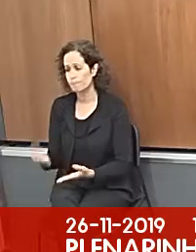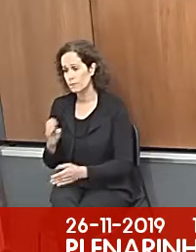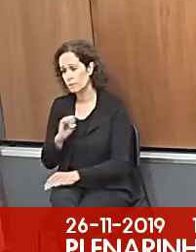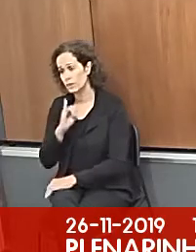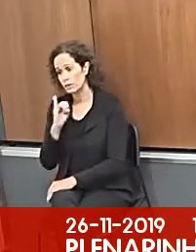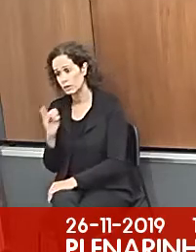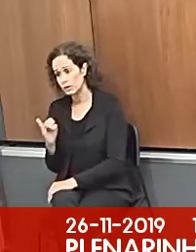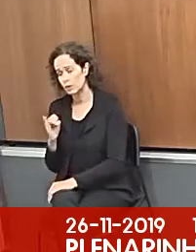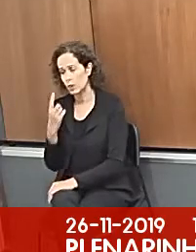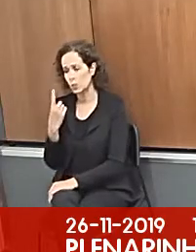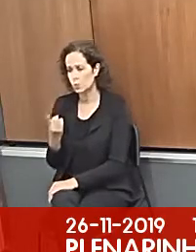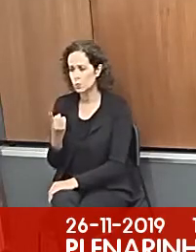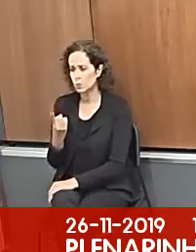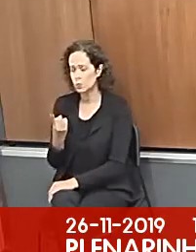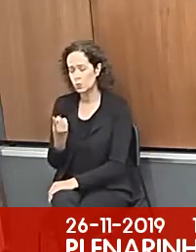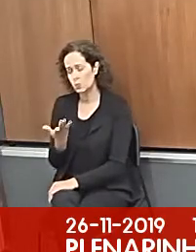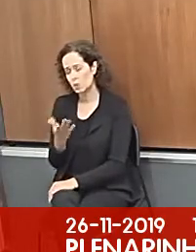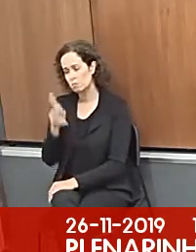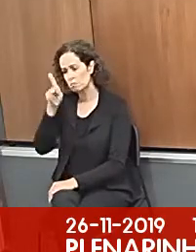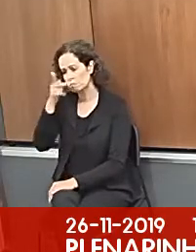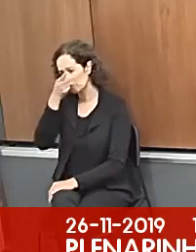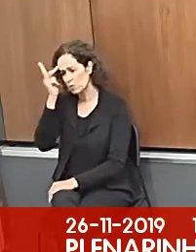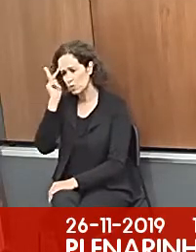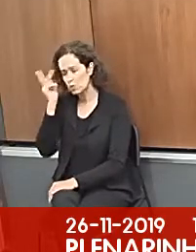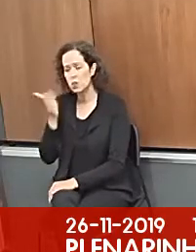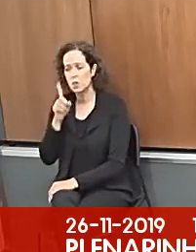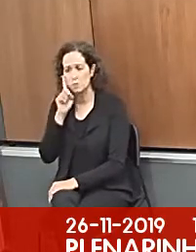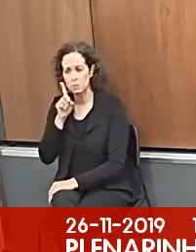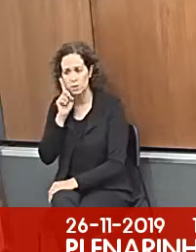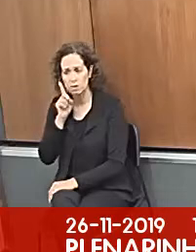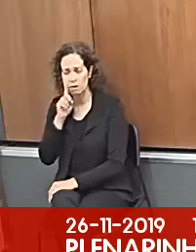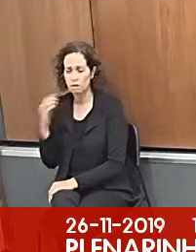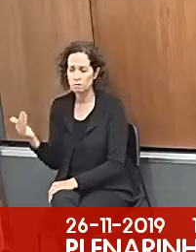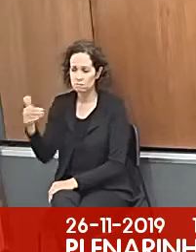americano, vamos falar assim, que é uma língua bem perto da gente, língua inglesa, o